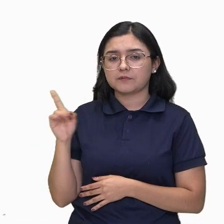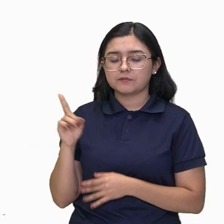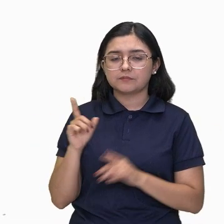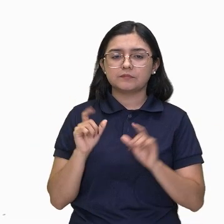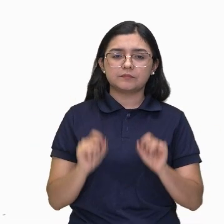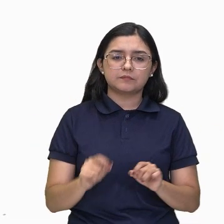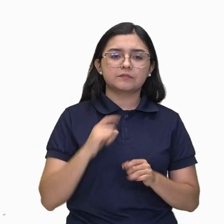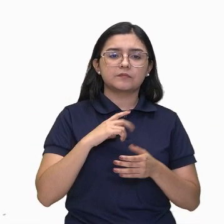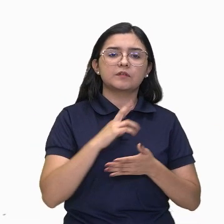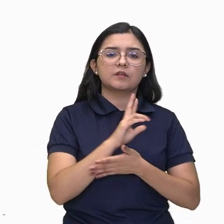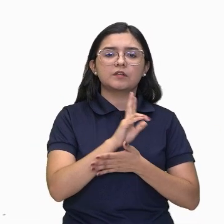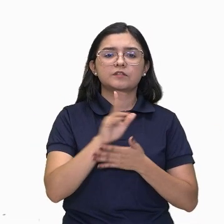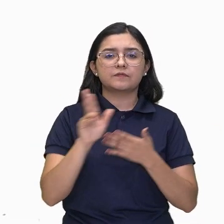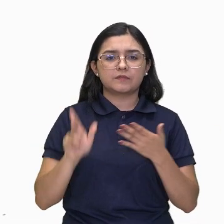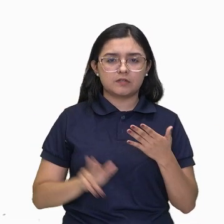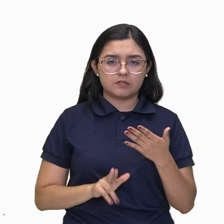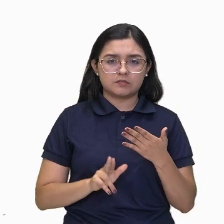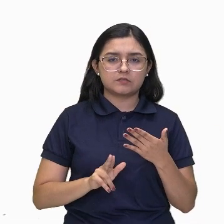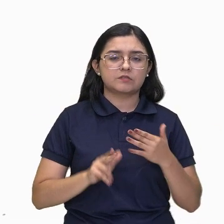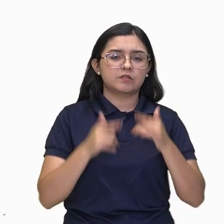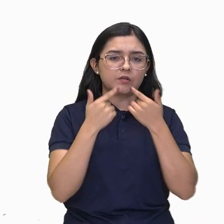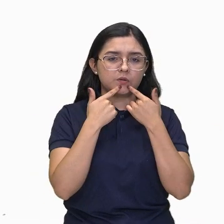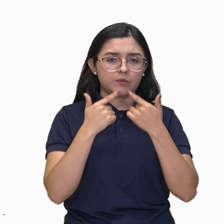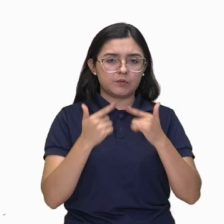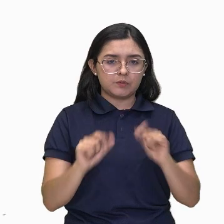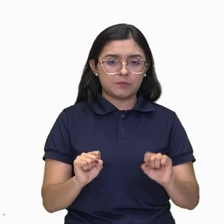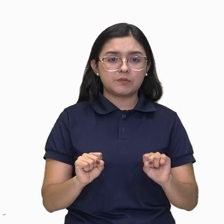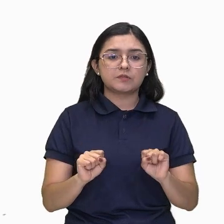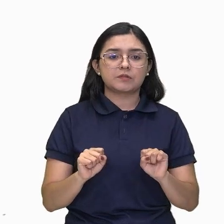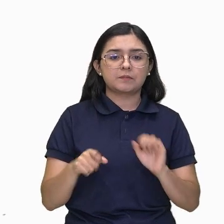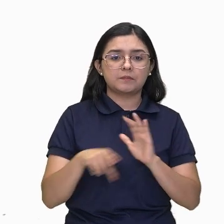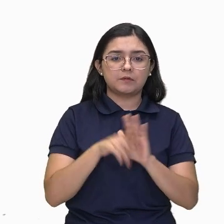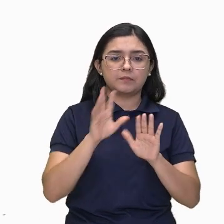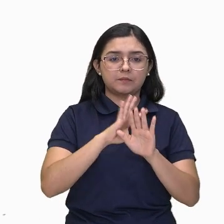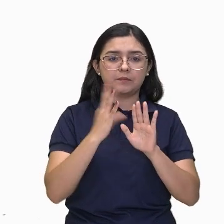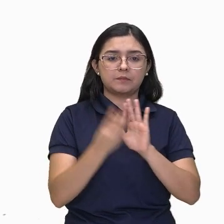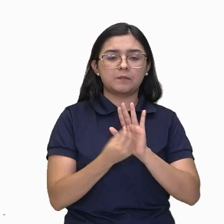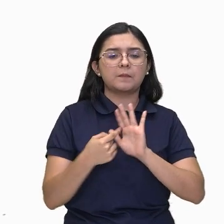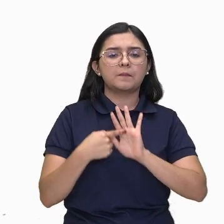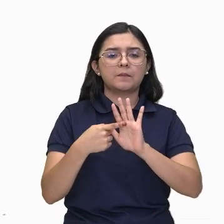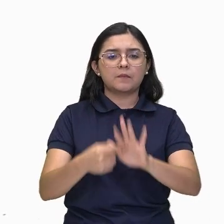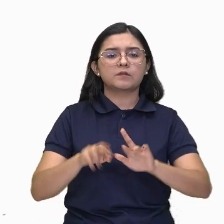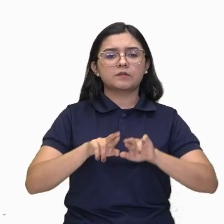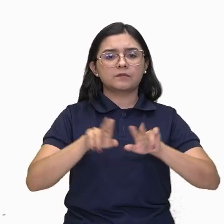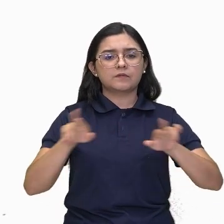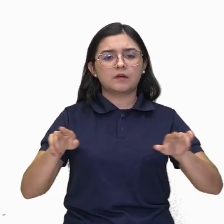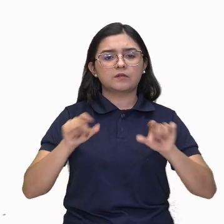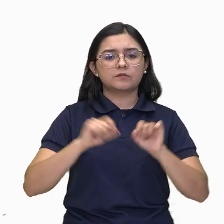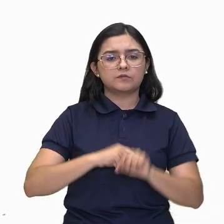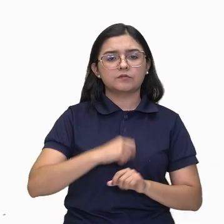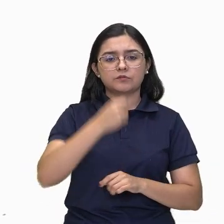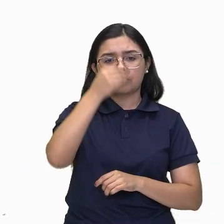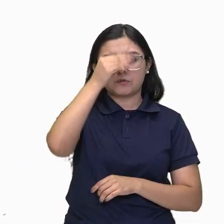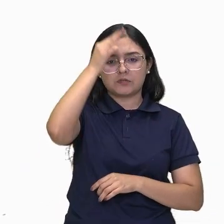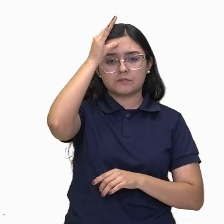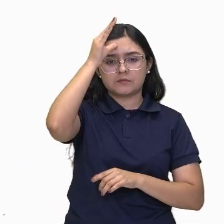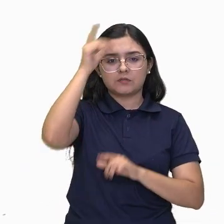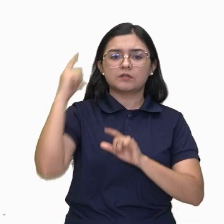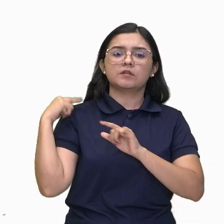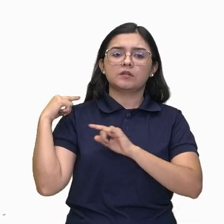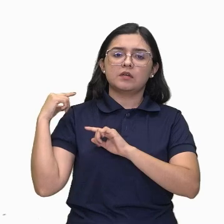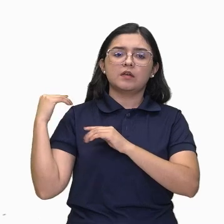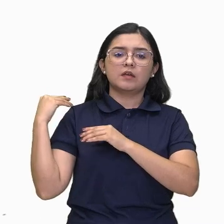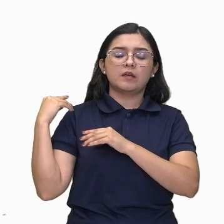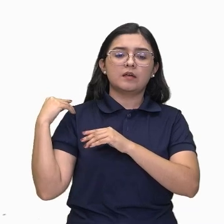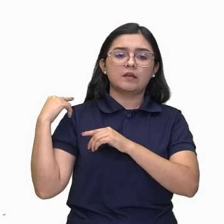A diversidade linguística da Amazônia reflete as diferentes formas de conhecimentos